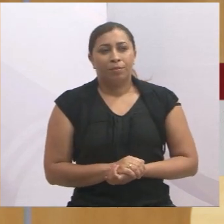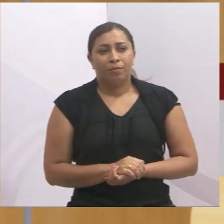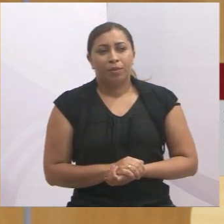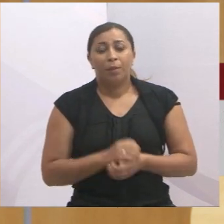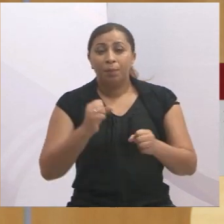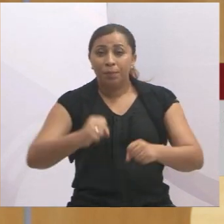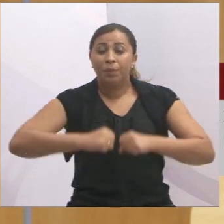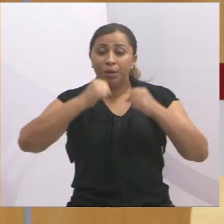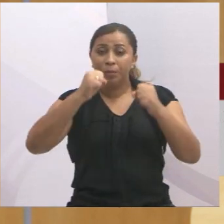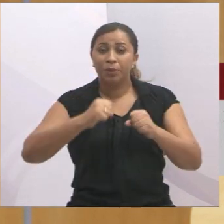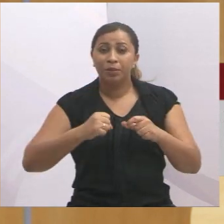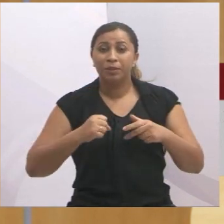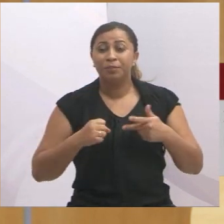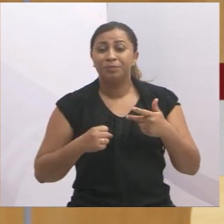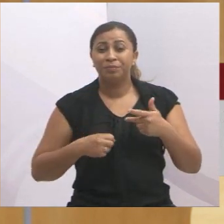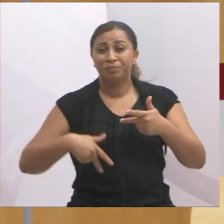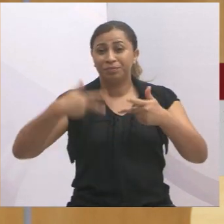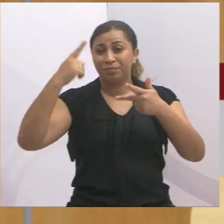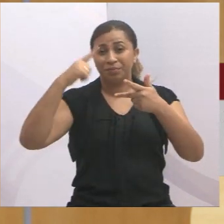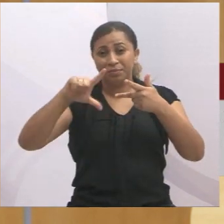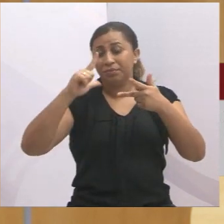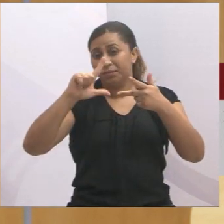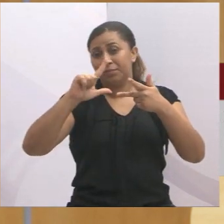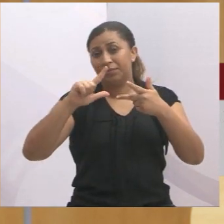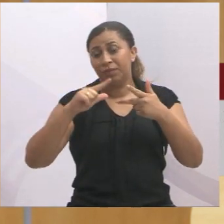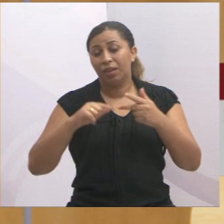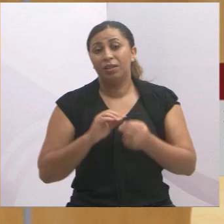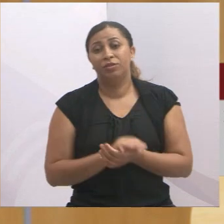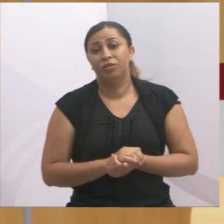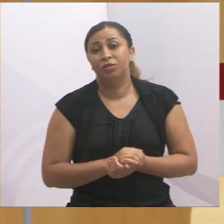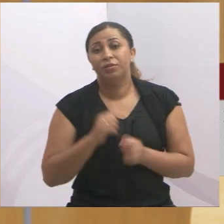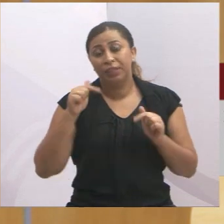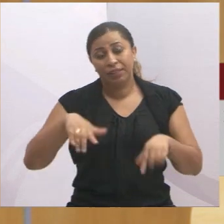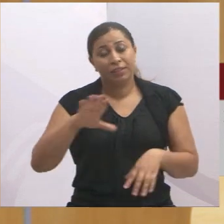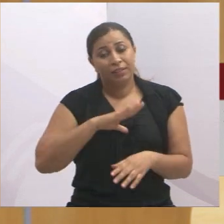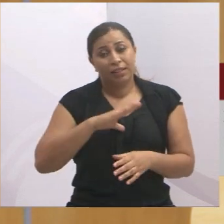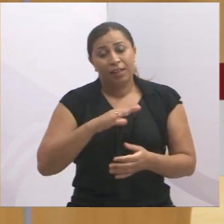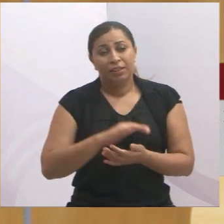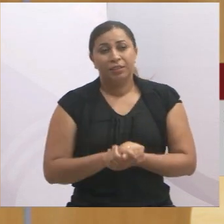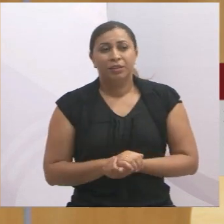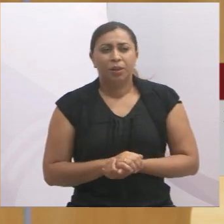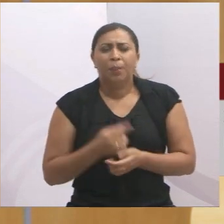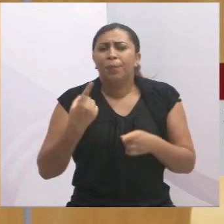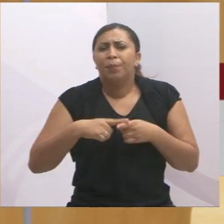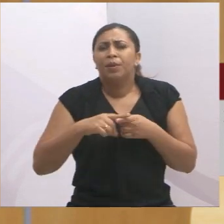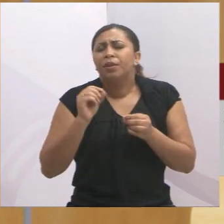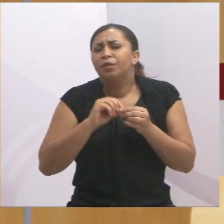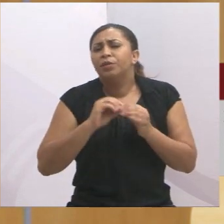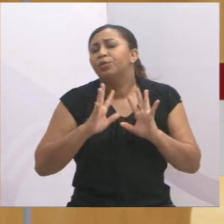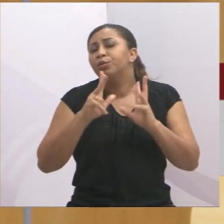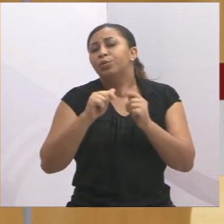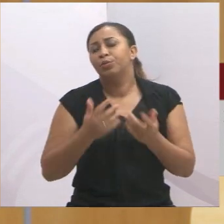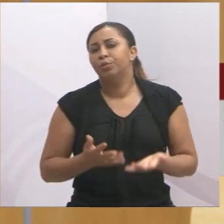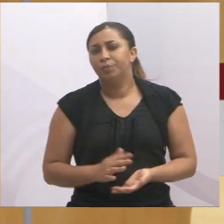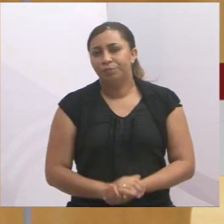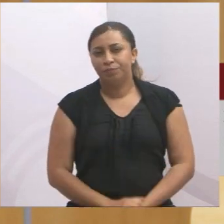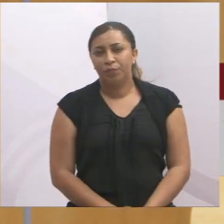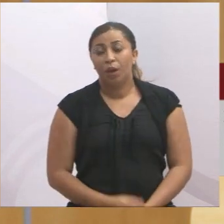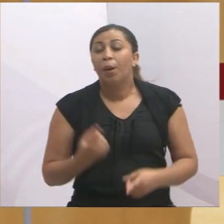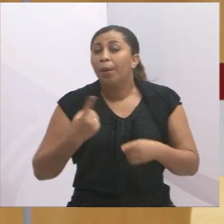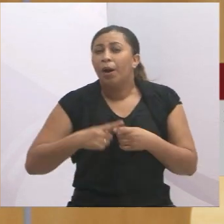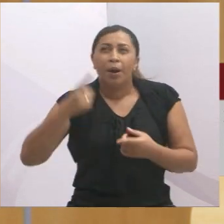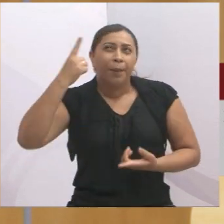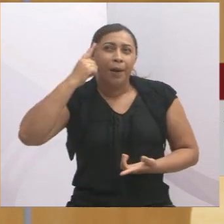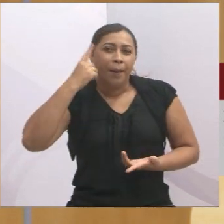pelo poder legislativo, pelas autoridades da cidade. E aqui eu venho... Por que eu fiz tudo isso? Porque eu